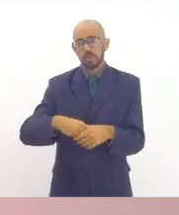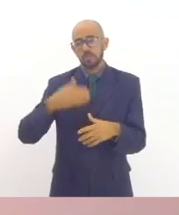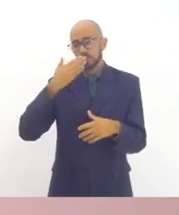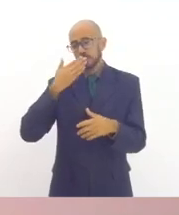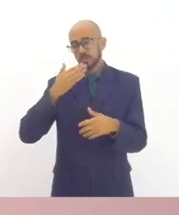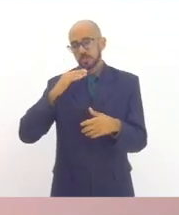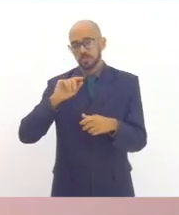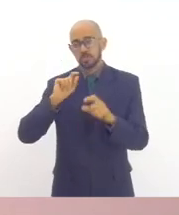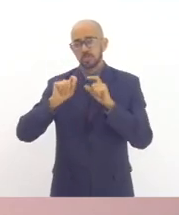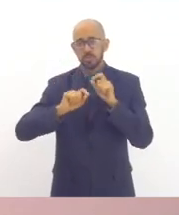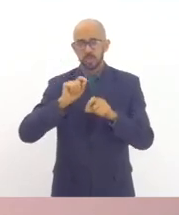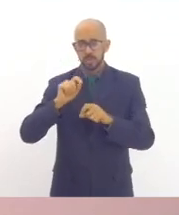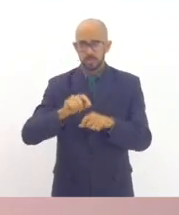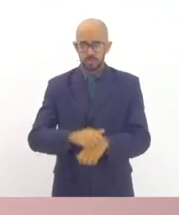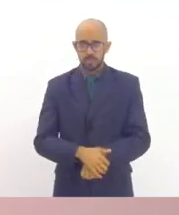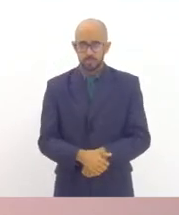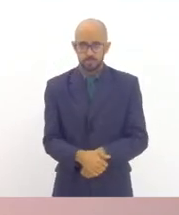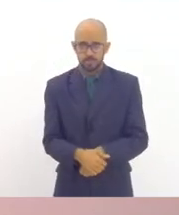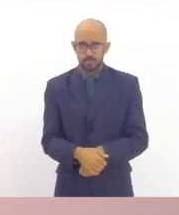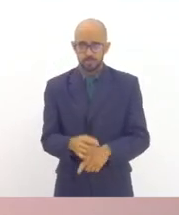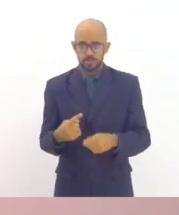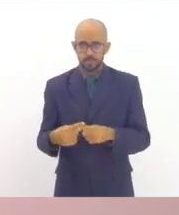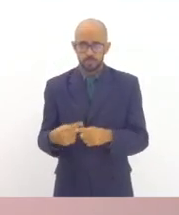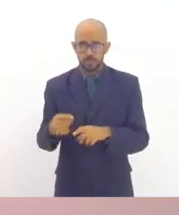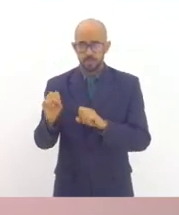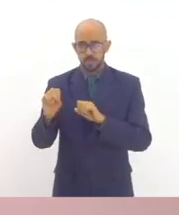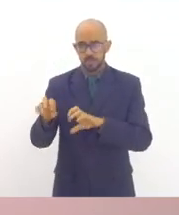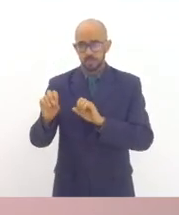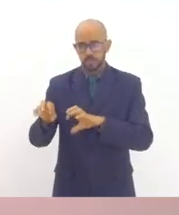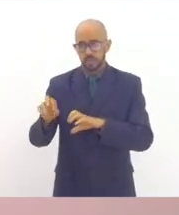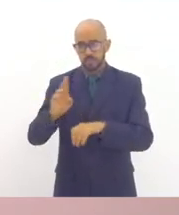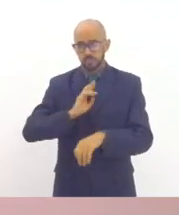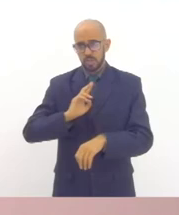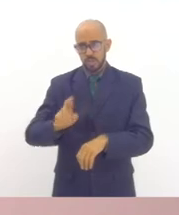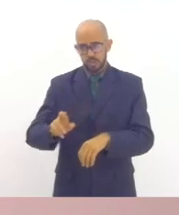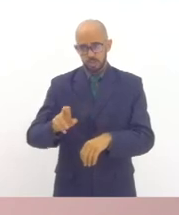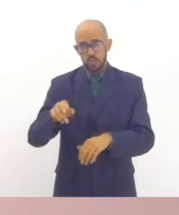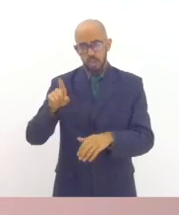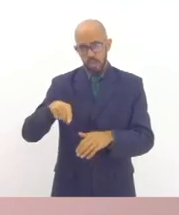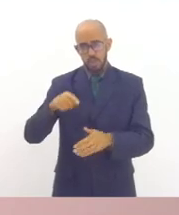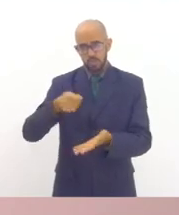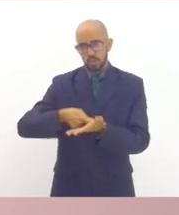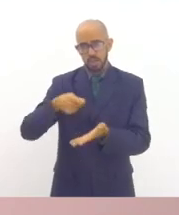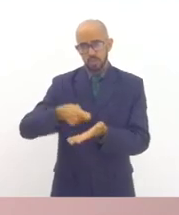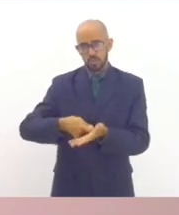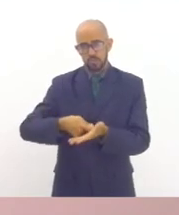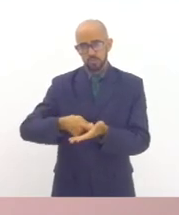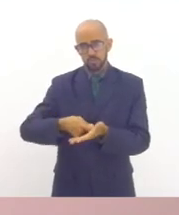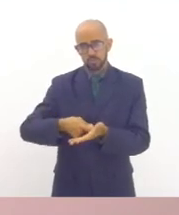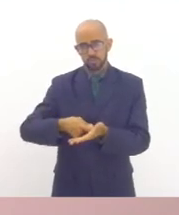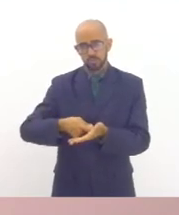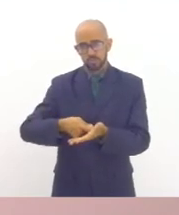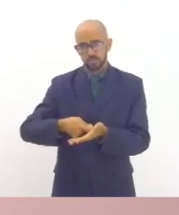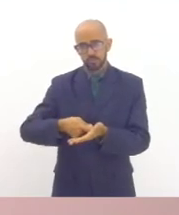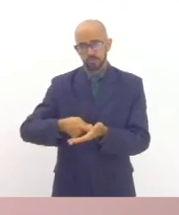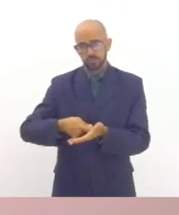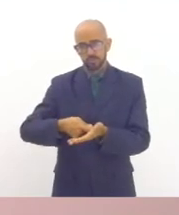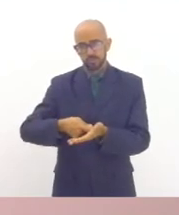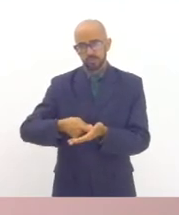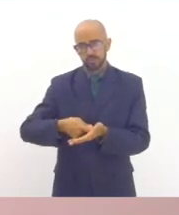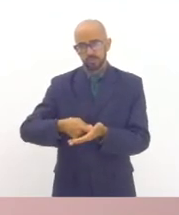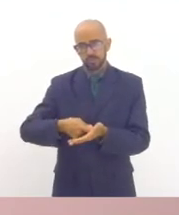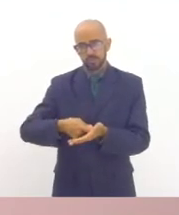Porque ensino religioso é obrigatória a oferta. Aí a